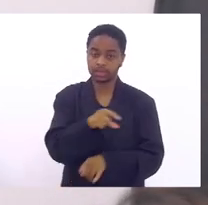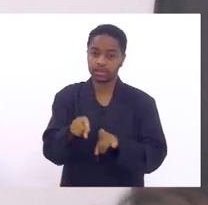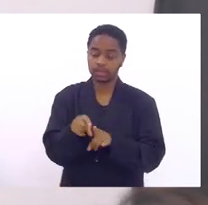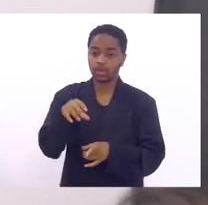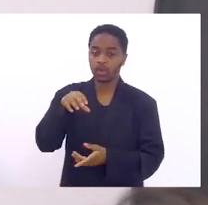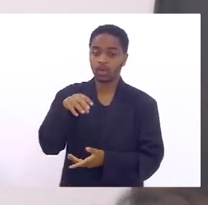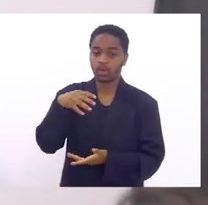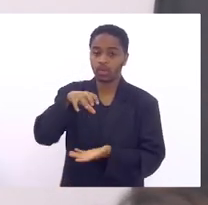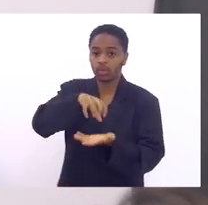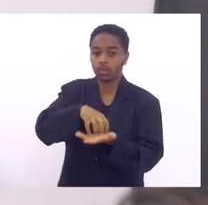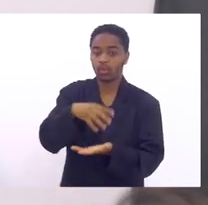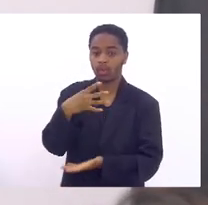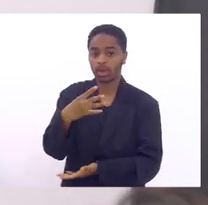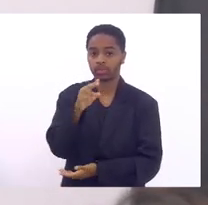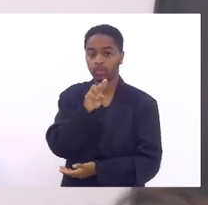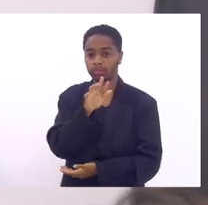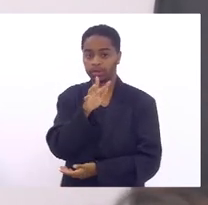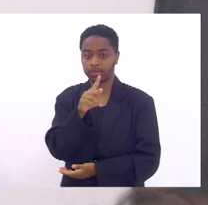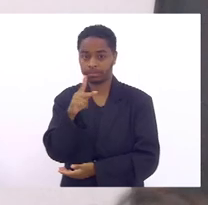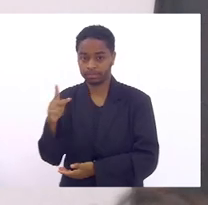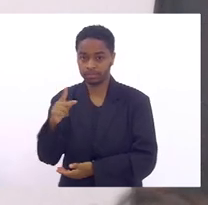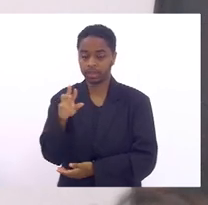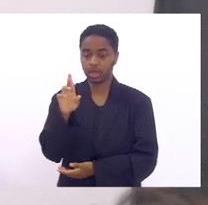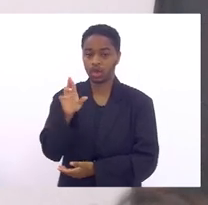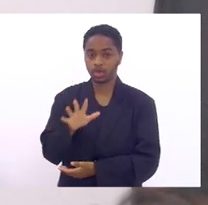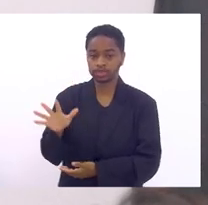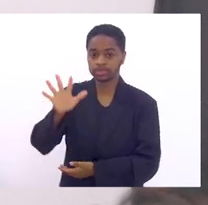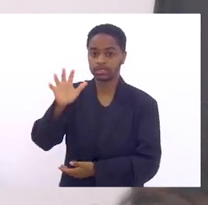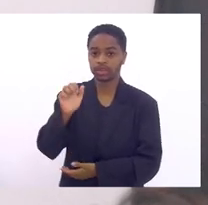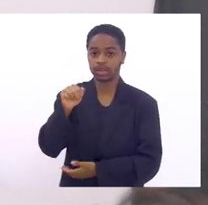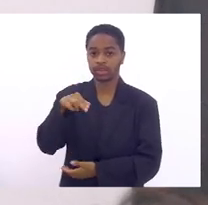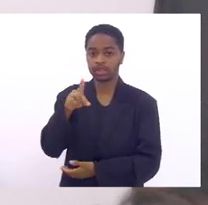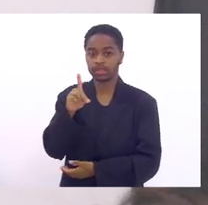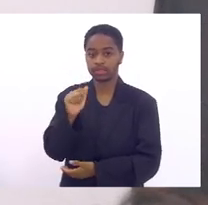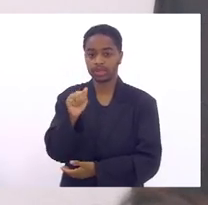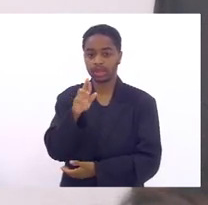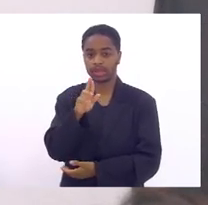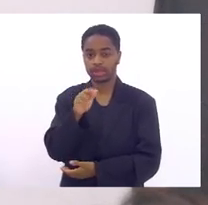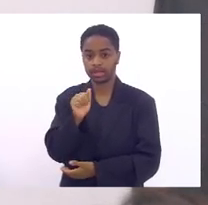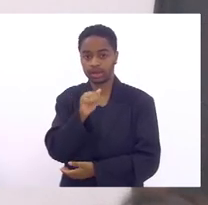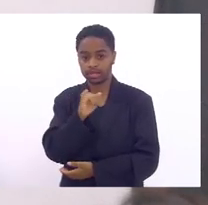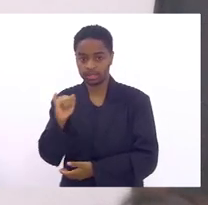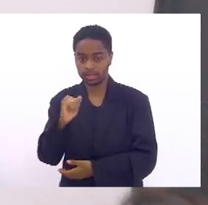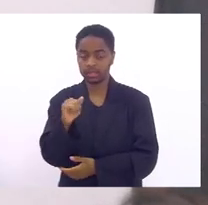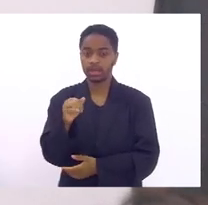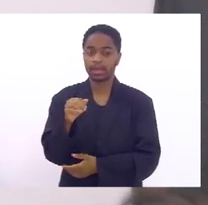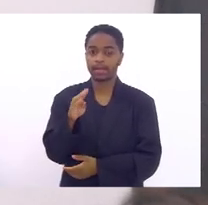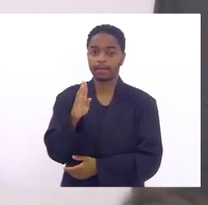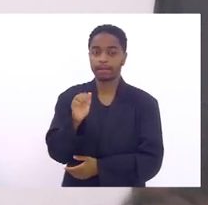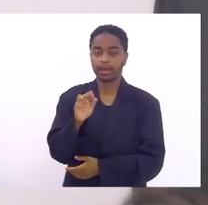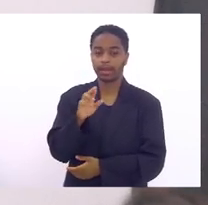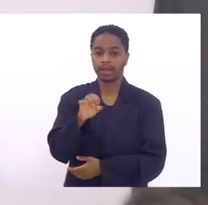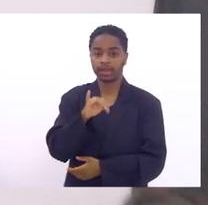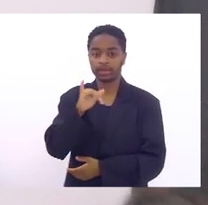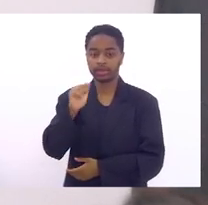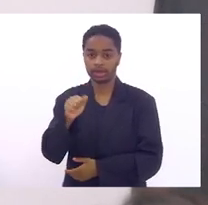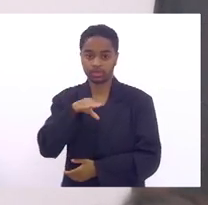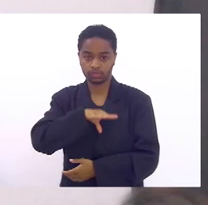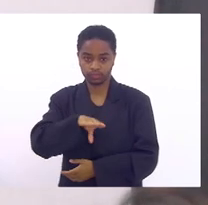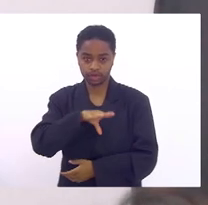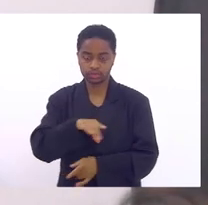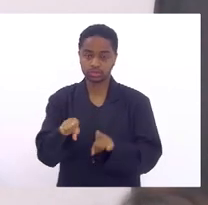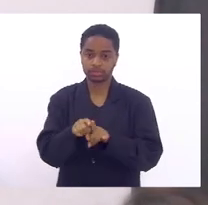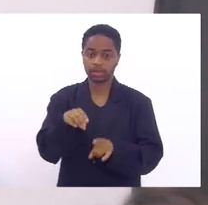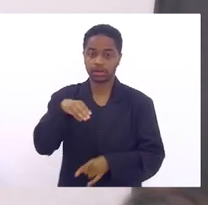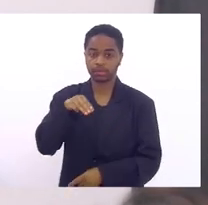Rocinha Andaraí barreira do Vasco e macacos então nós estamos dentro desses territórios isso que